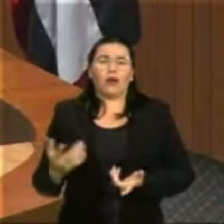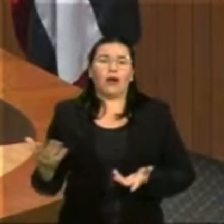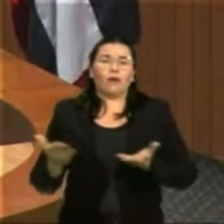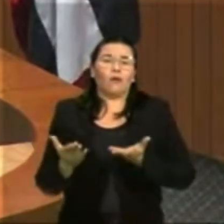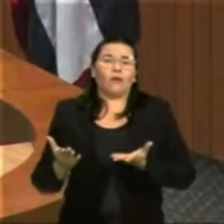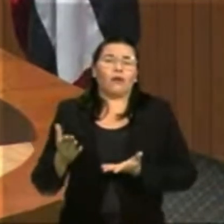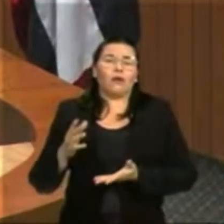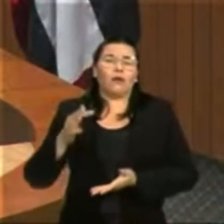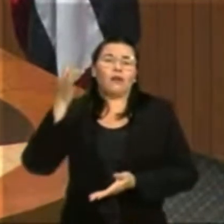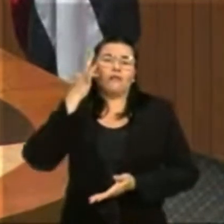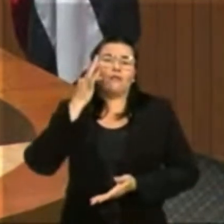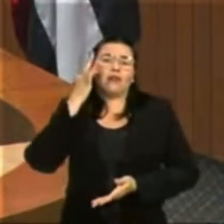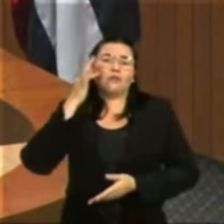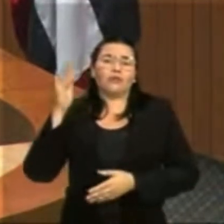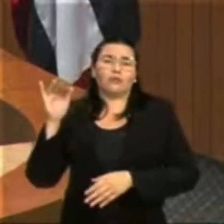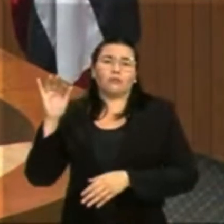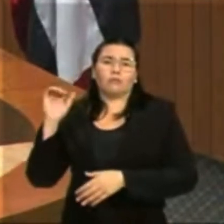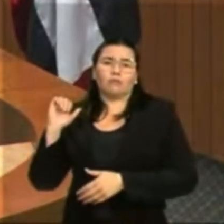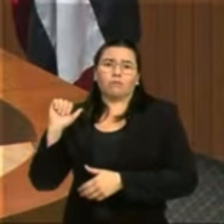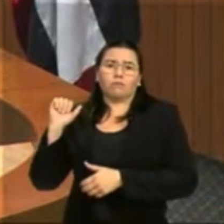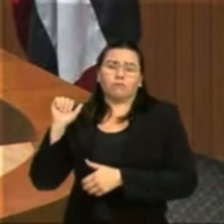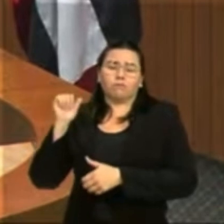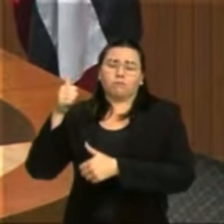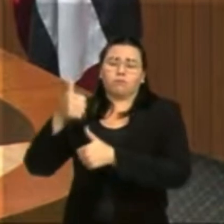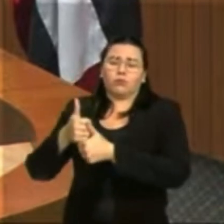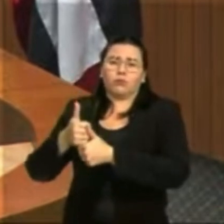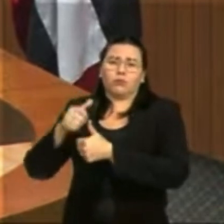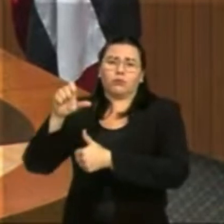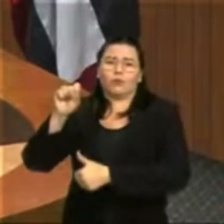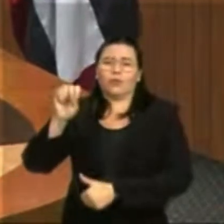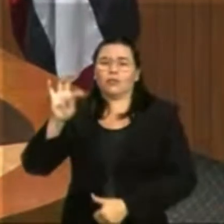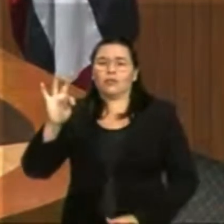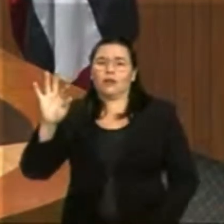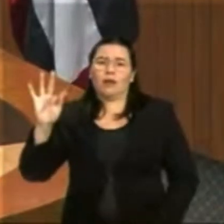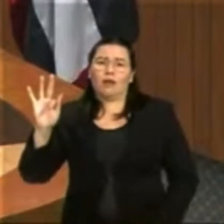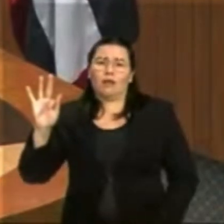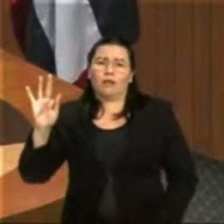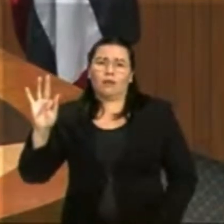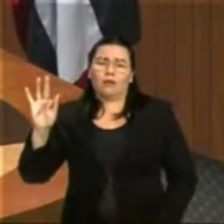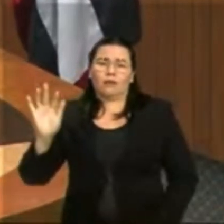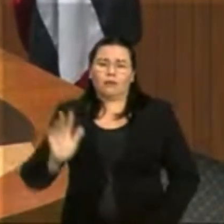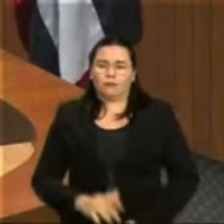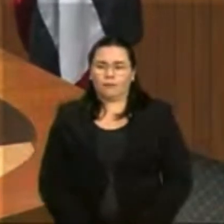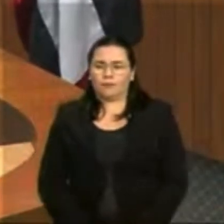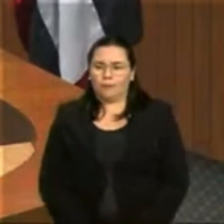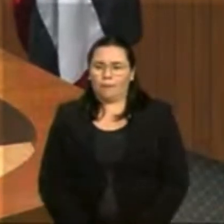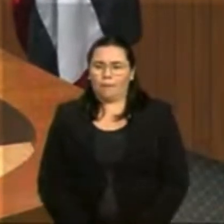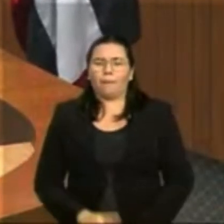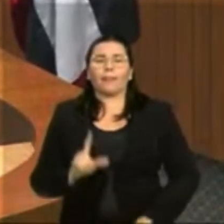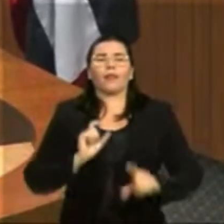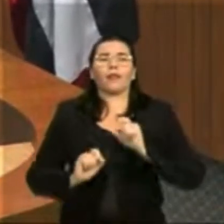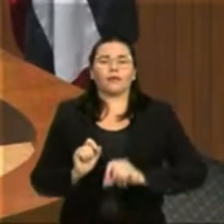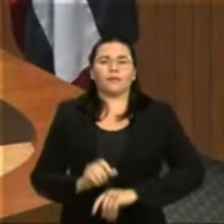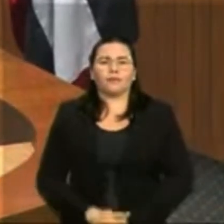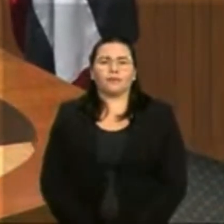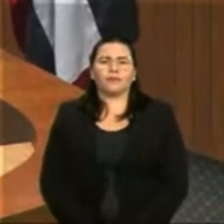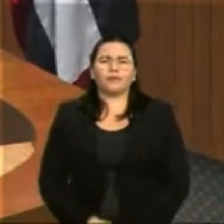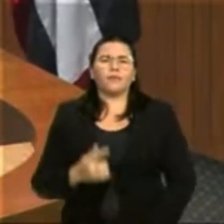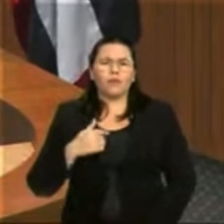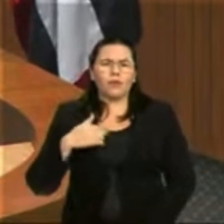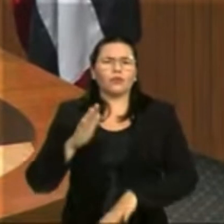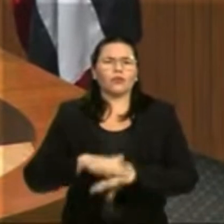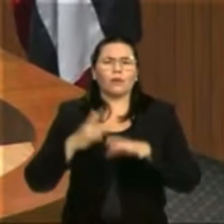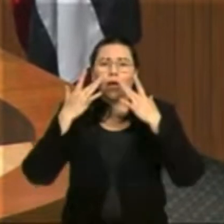as redes sociais nos últimos 10 anos, com certeza no Maranhão, mostrando que nós sabemos fazer, chamar a atenção